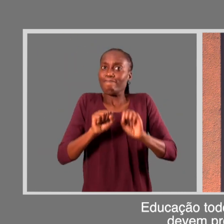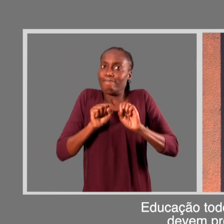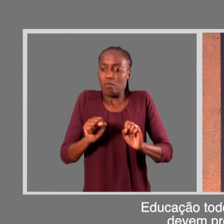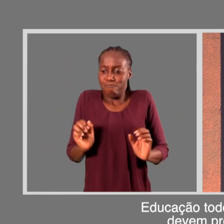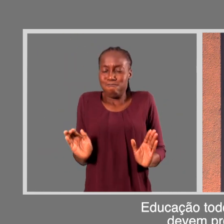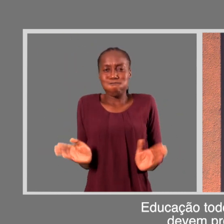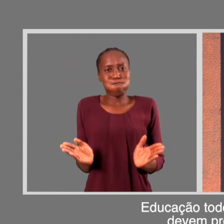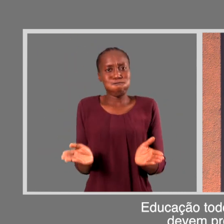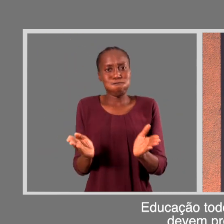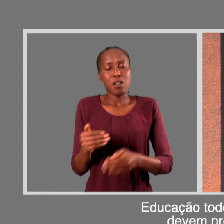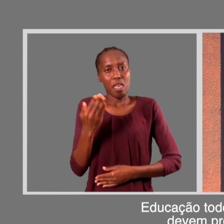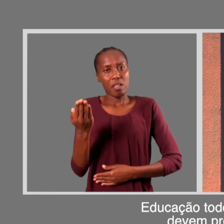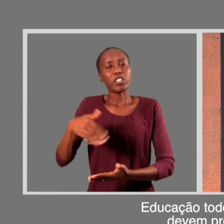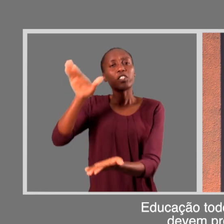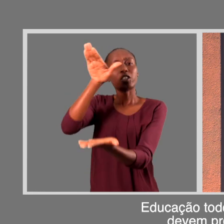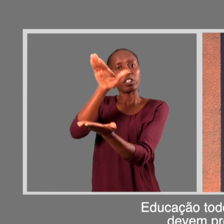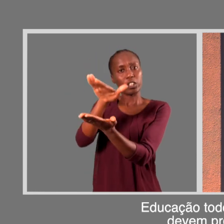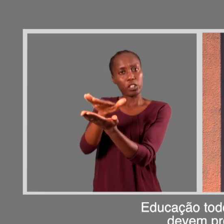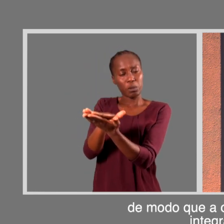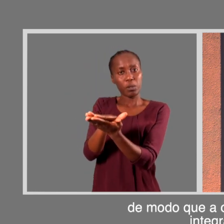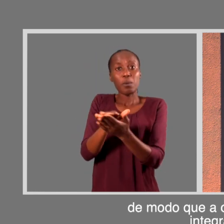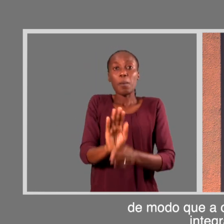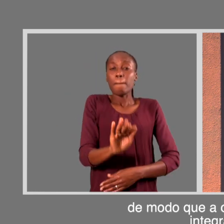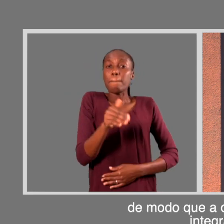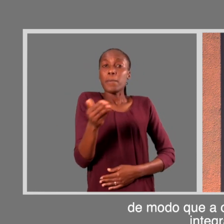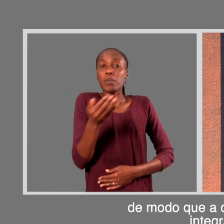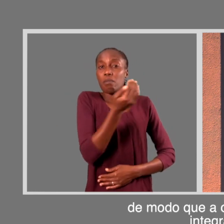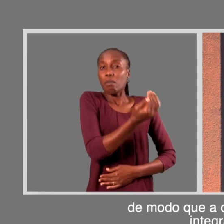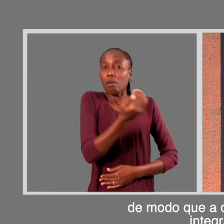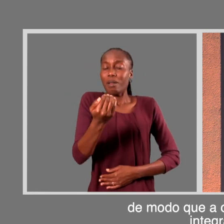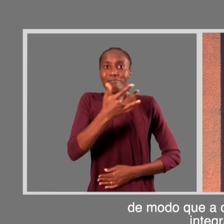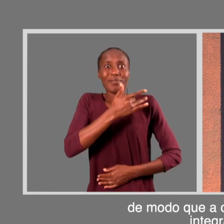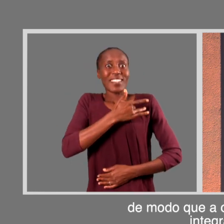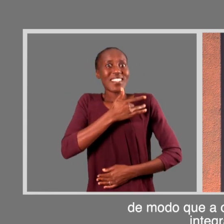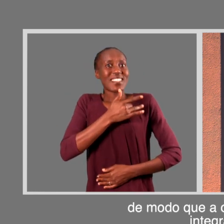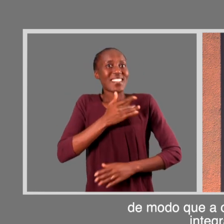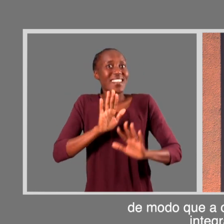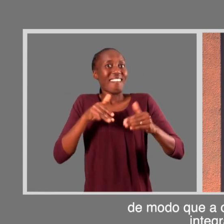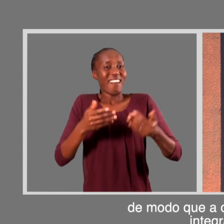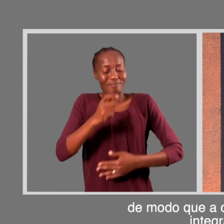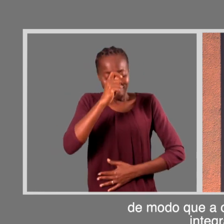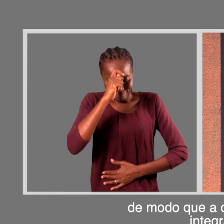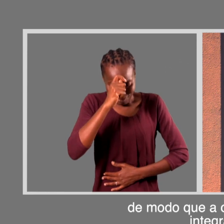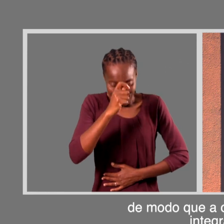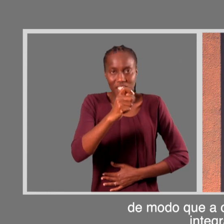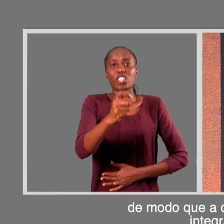devem promover este espaço, de modo que a criança se sinta